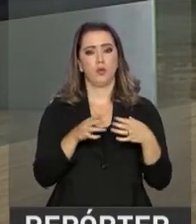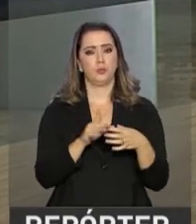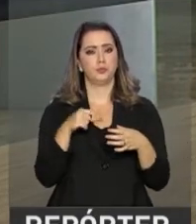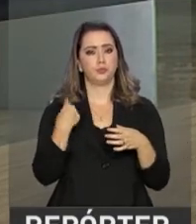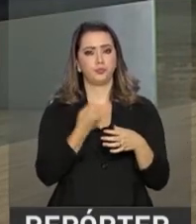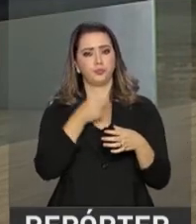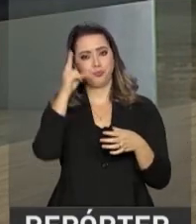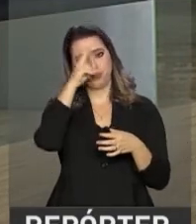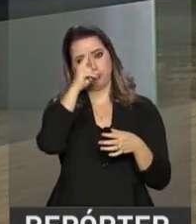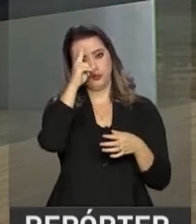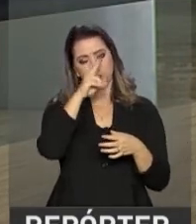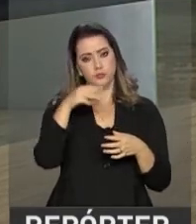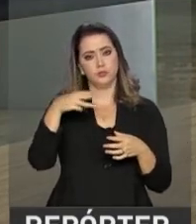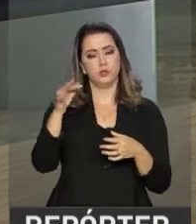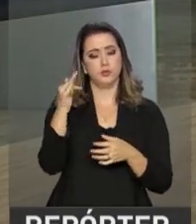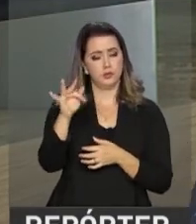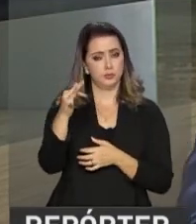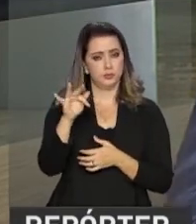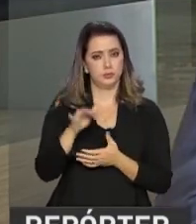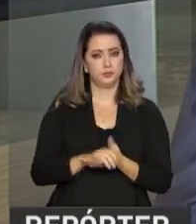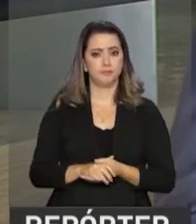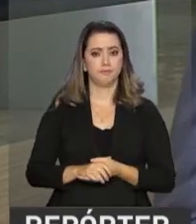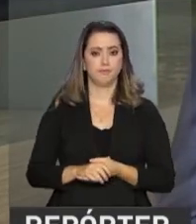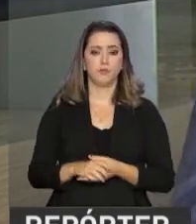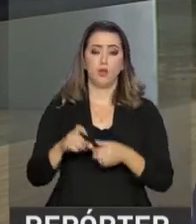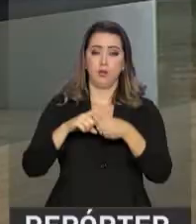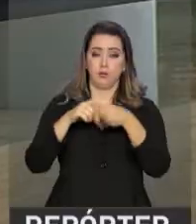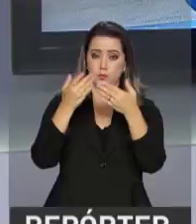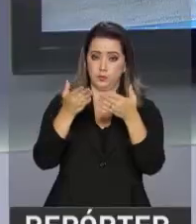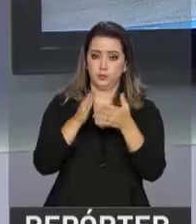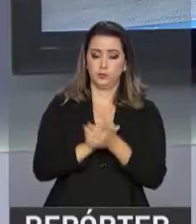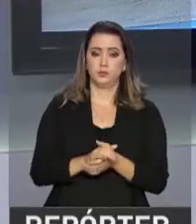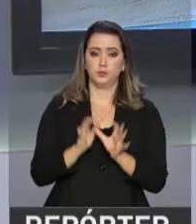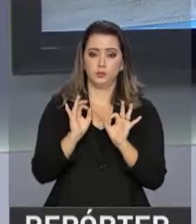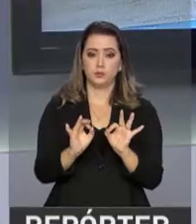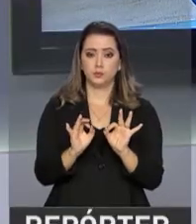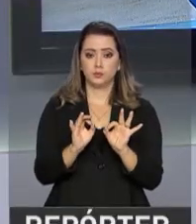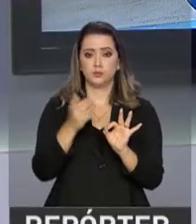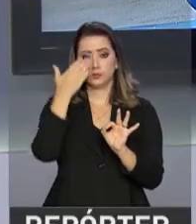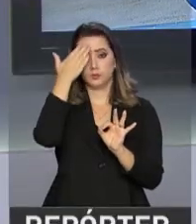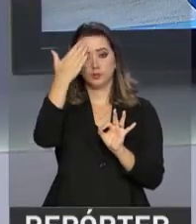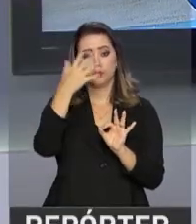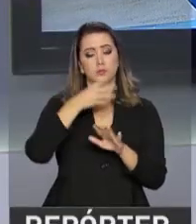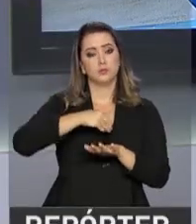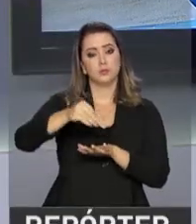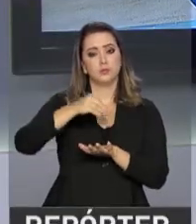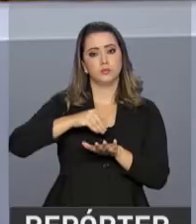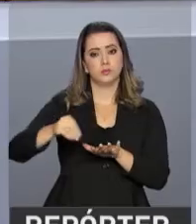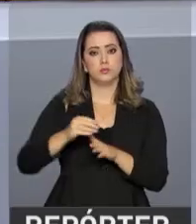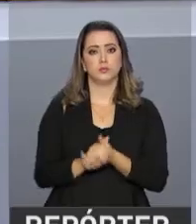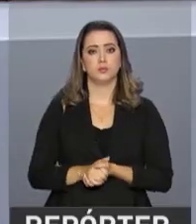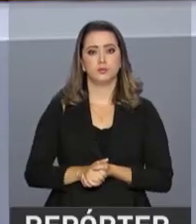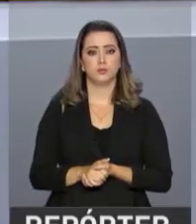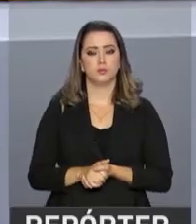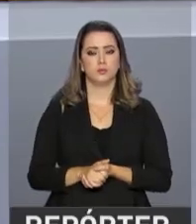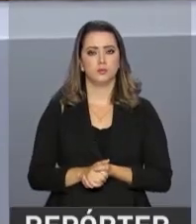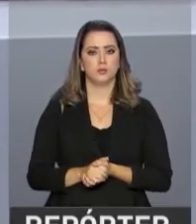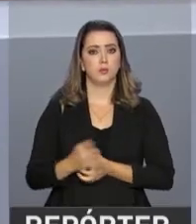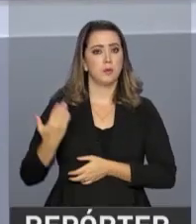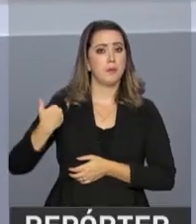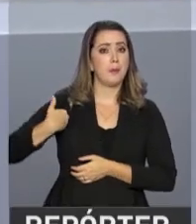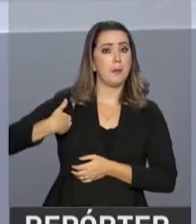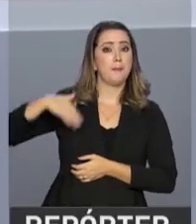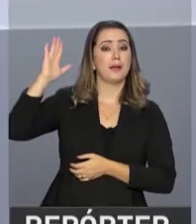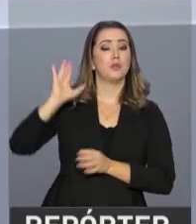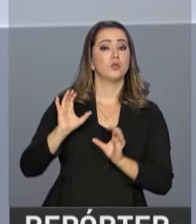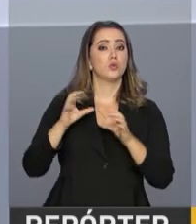está prevista para meados de fevereiro roberto volta com você tá ótima joão pedro obrigada pela sinfonia opções as baias